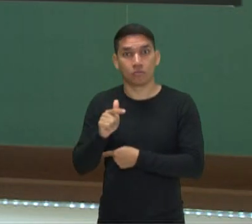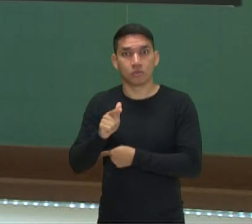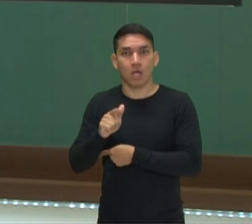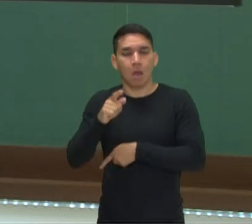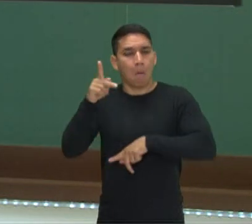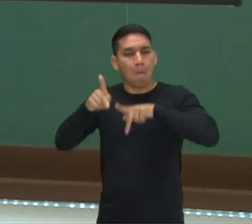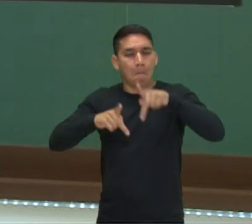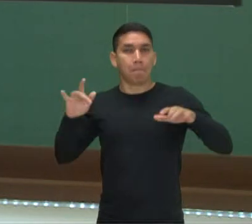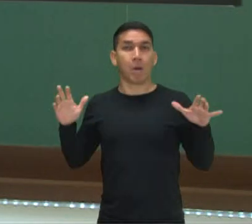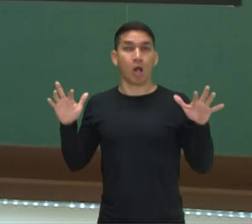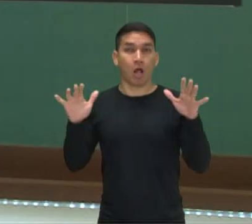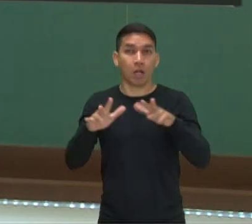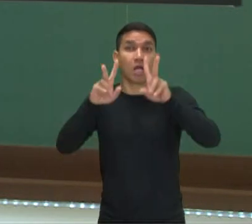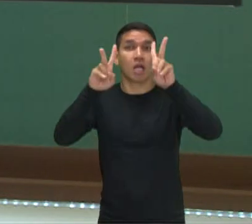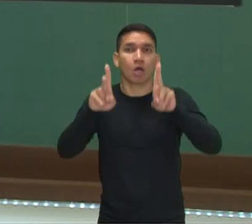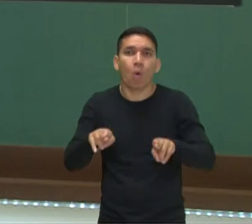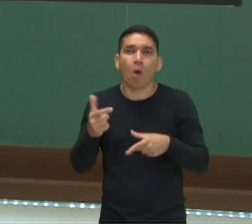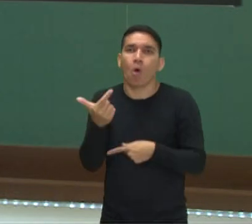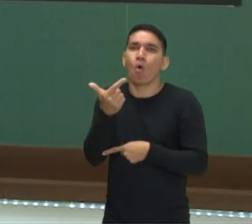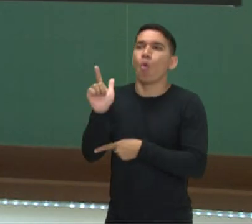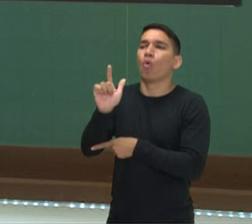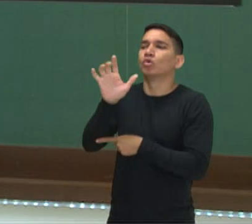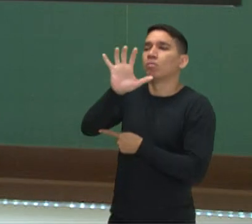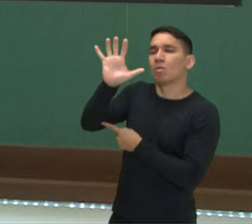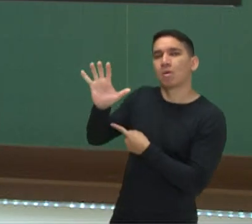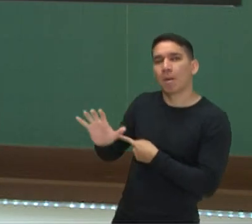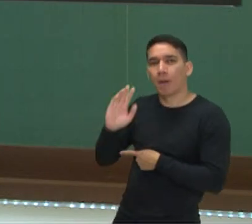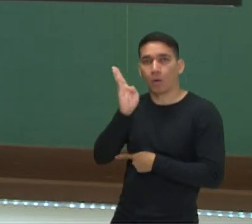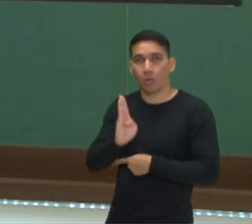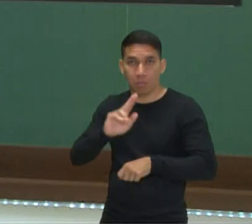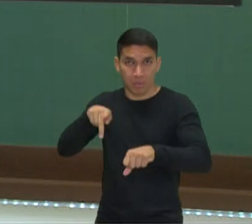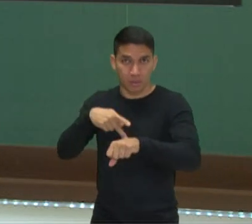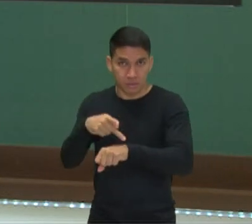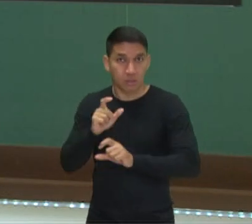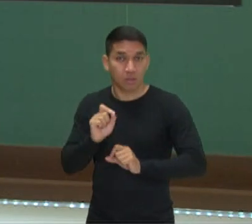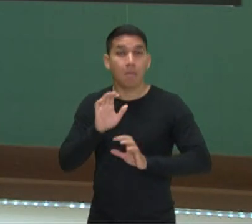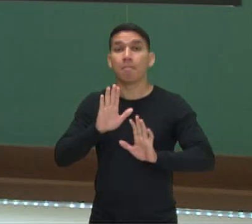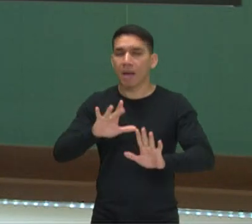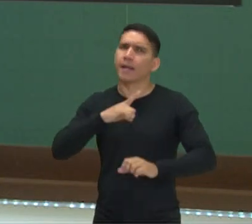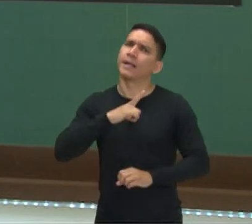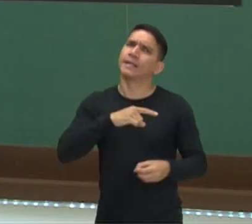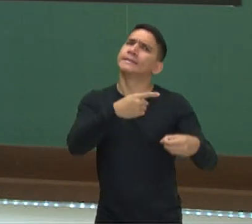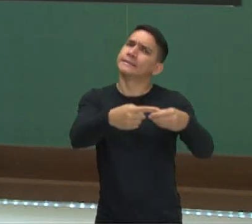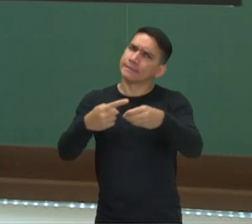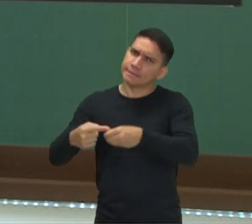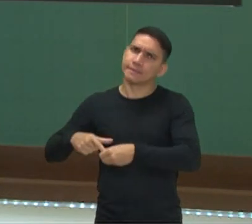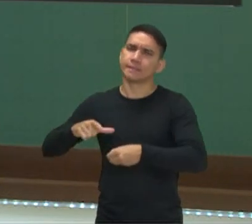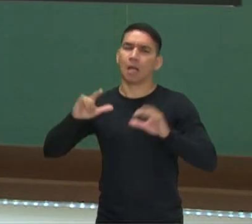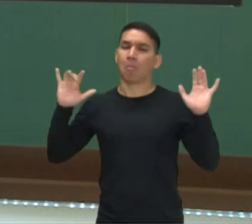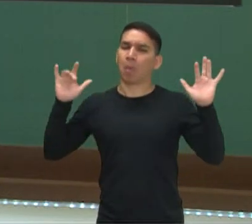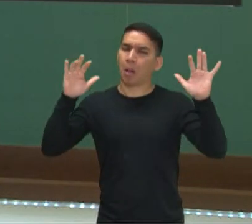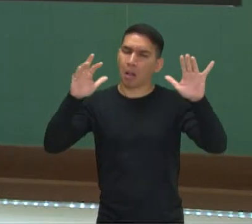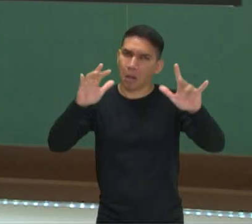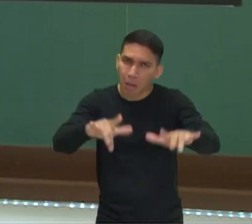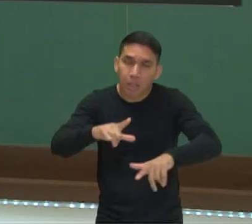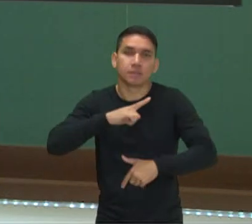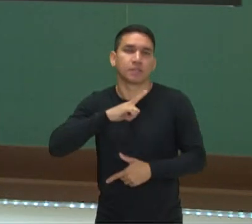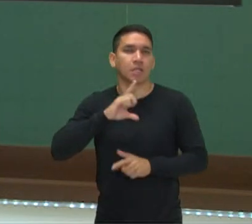de população como em outras porções do Brasil, mas nós temos cidades bastante populosas.